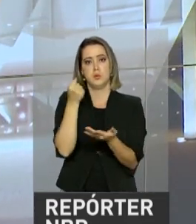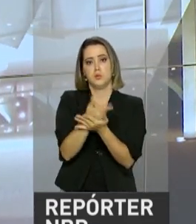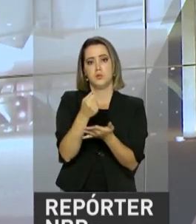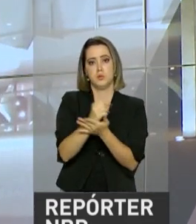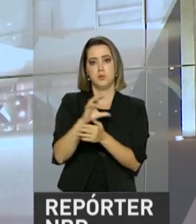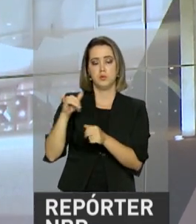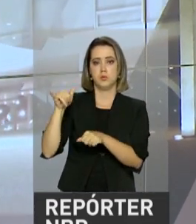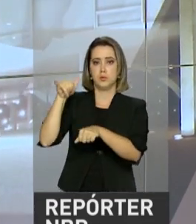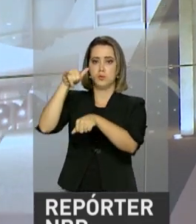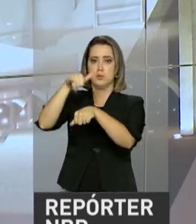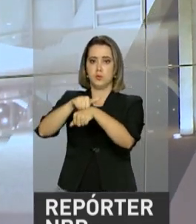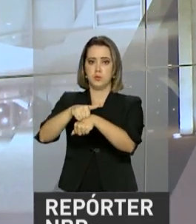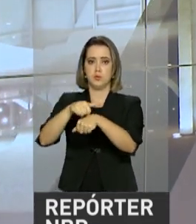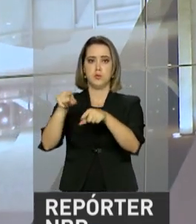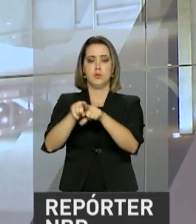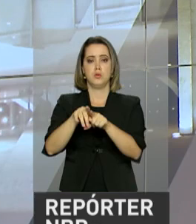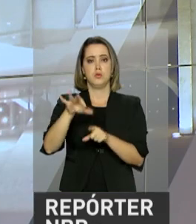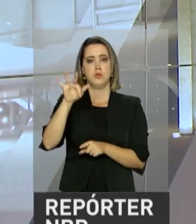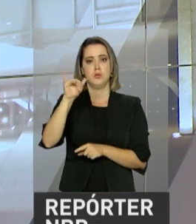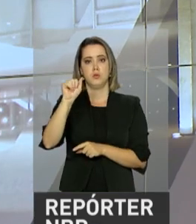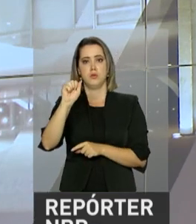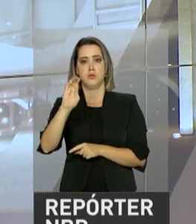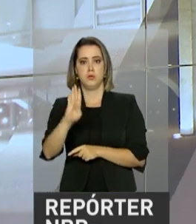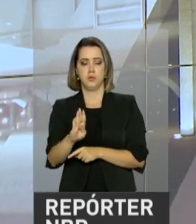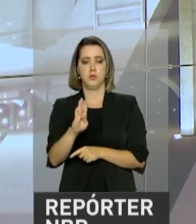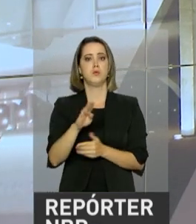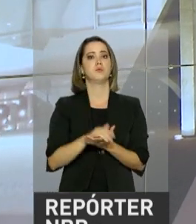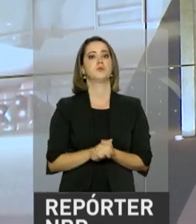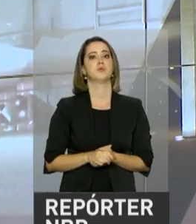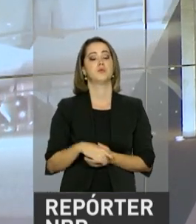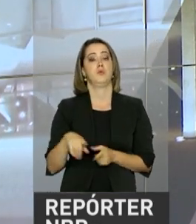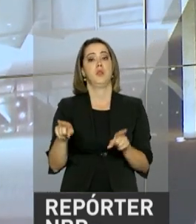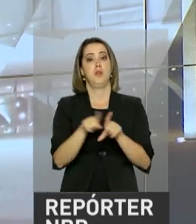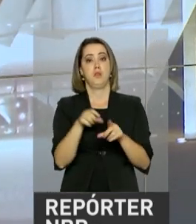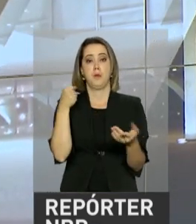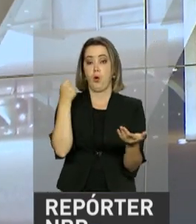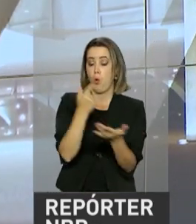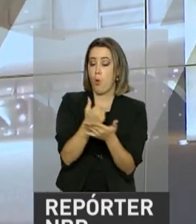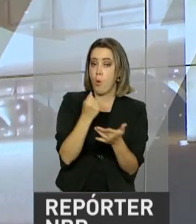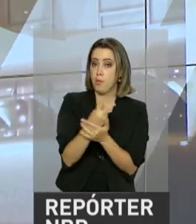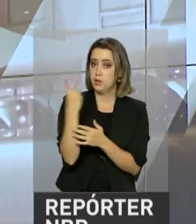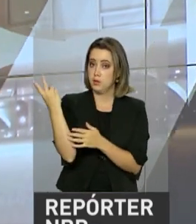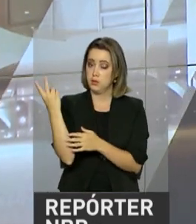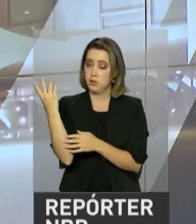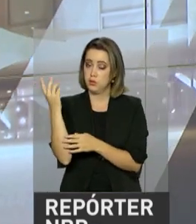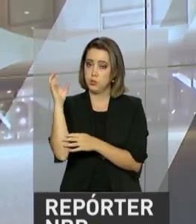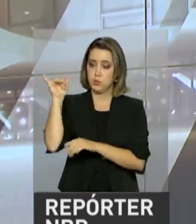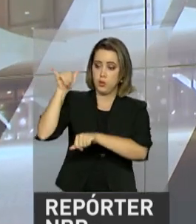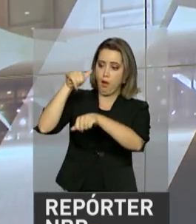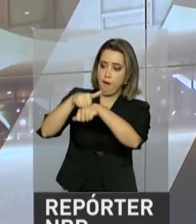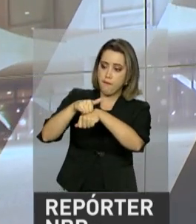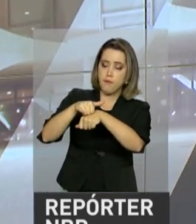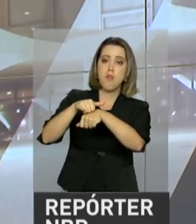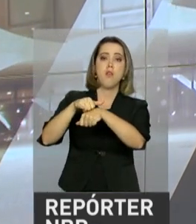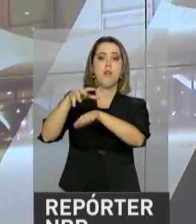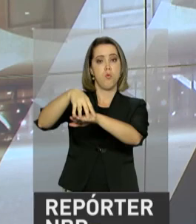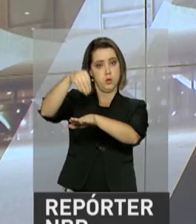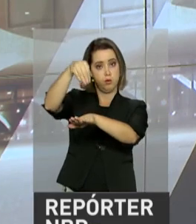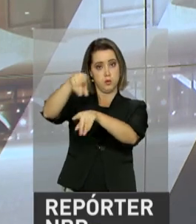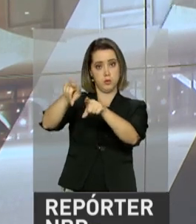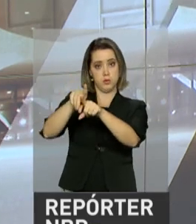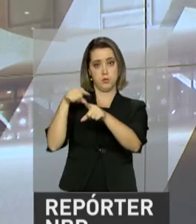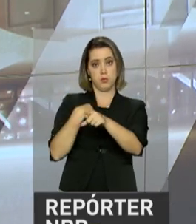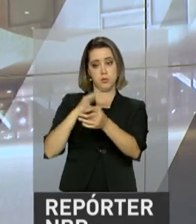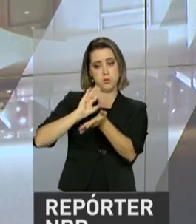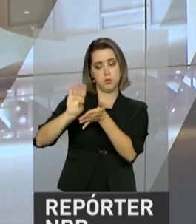de comprar caças suecos para a Força Aérea Brasileira. Além da compra das aeronaves, o investimento brasileiro também conta